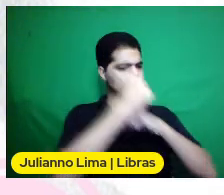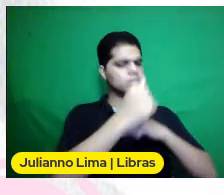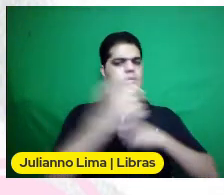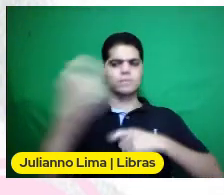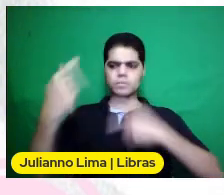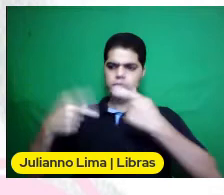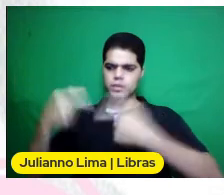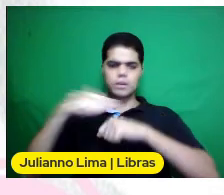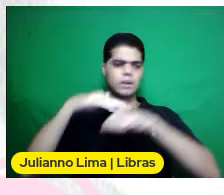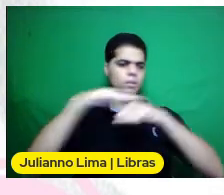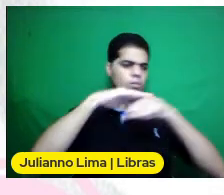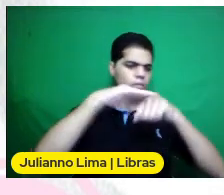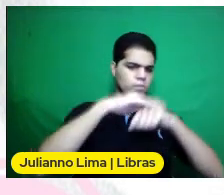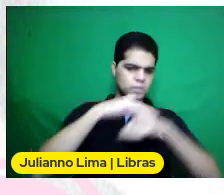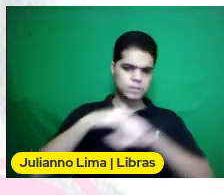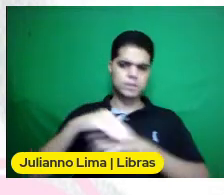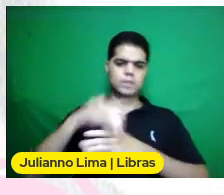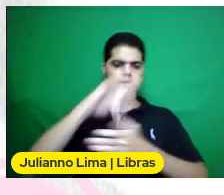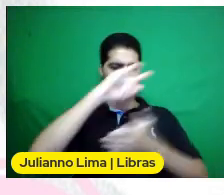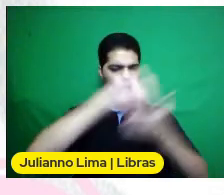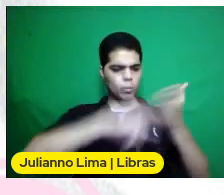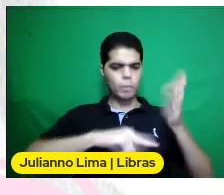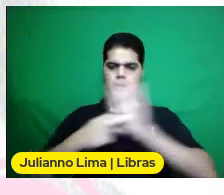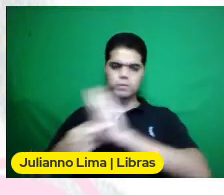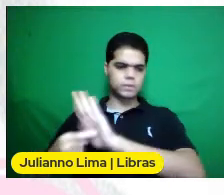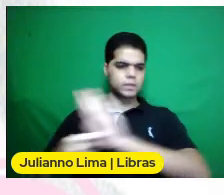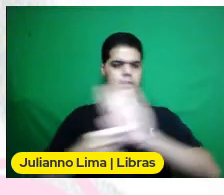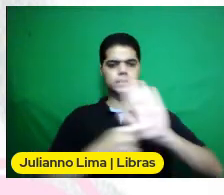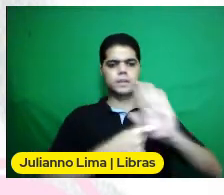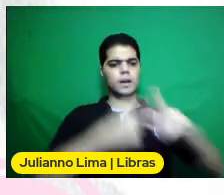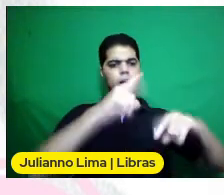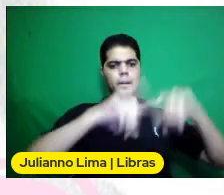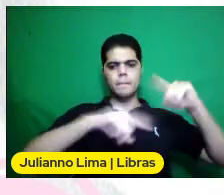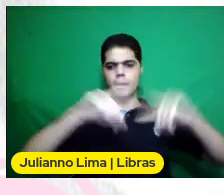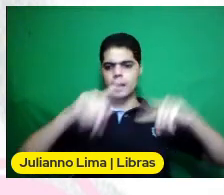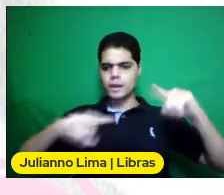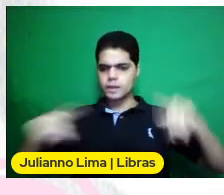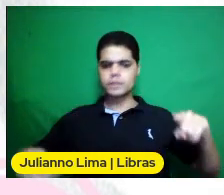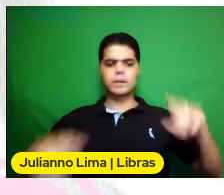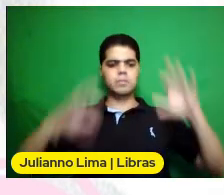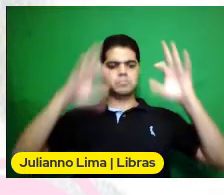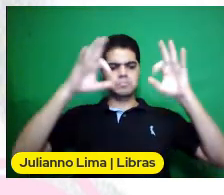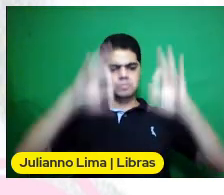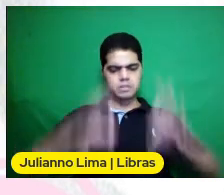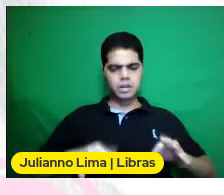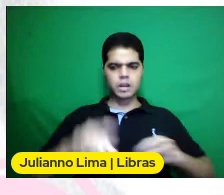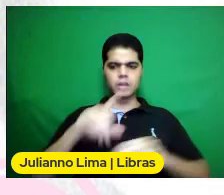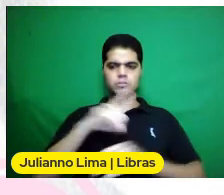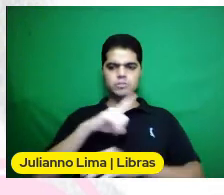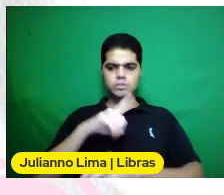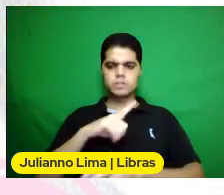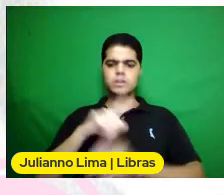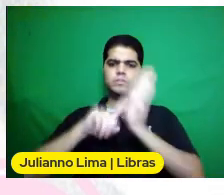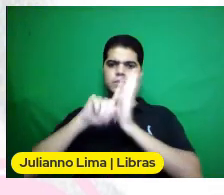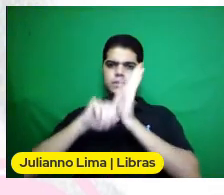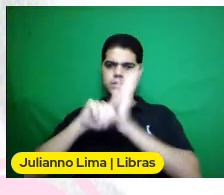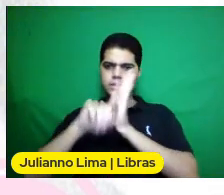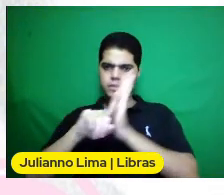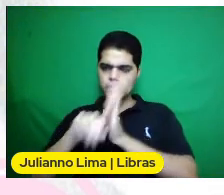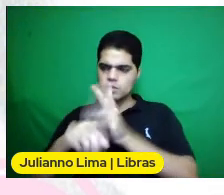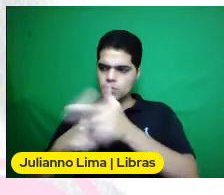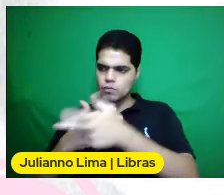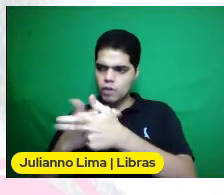documentação, vamos trazer material de ponta de grandes pesquisadores e pesquisadoras